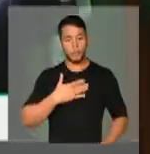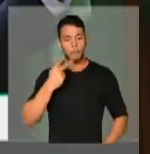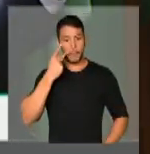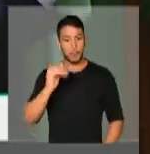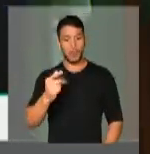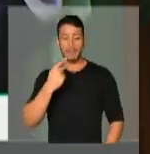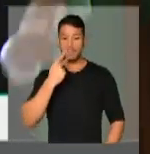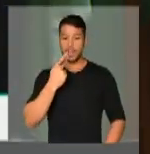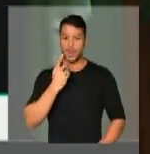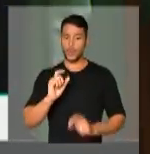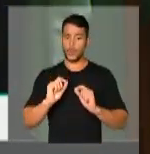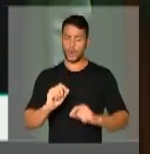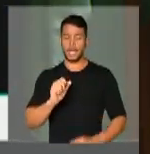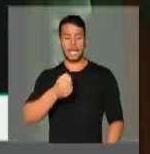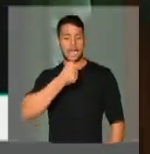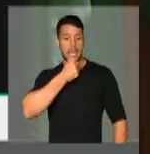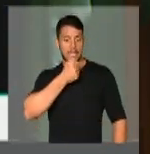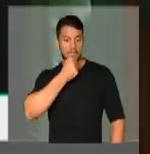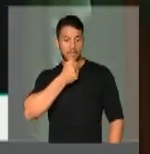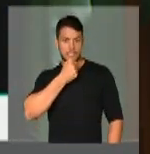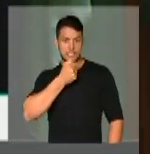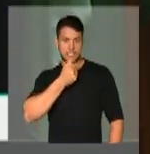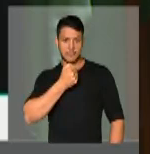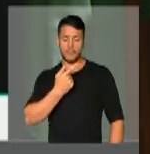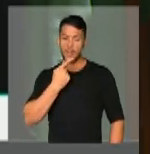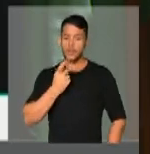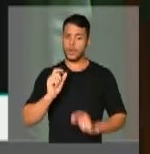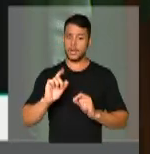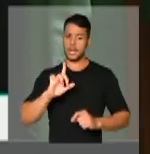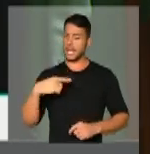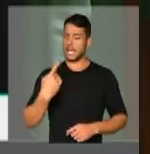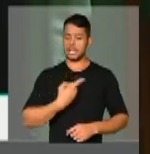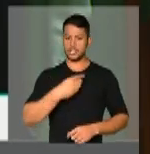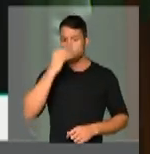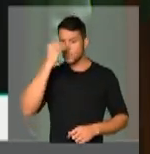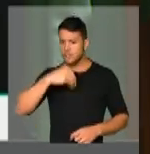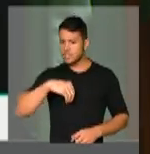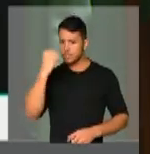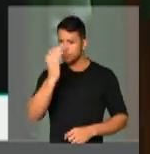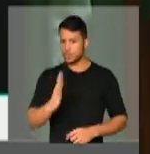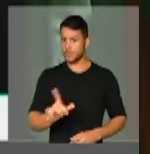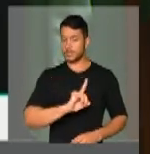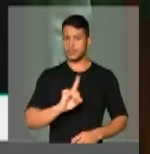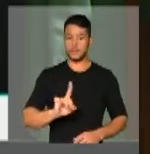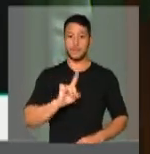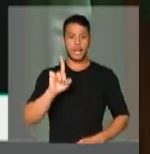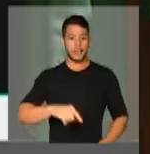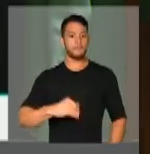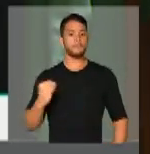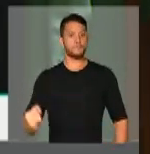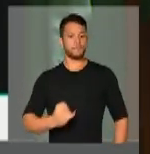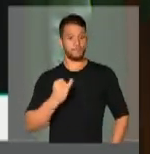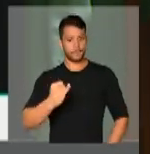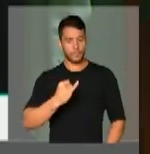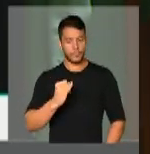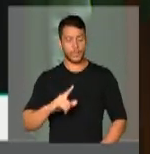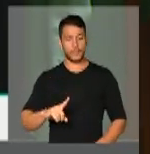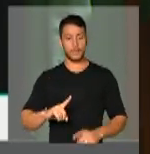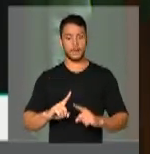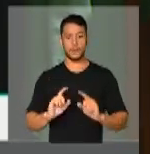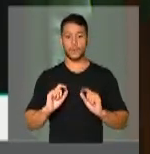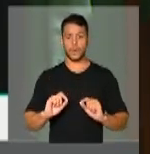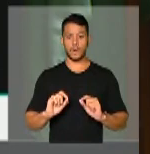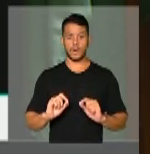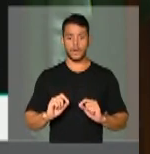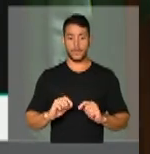naquela entrevista do Jornal Nacional. Não foi, não vamos desistir do Brasil, essa é importante, mas tem uma melhor. Quando